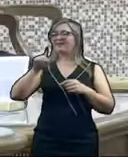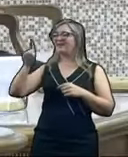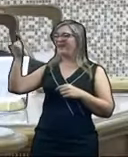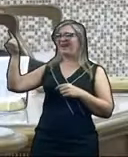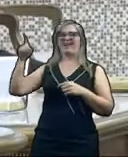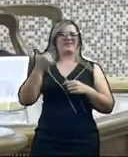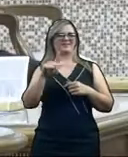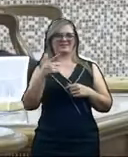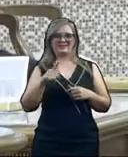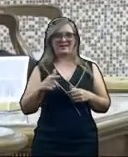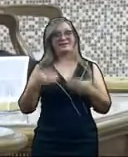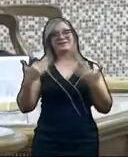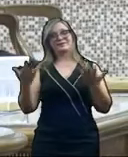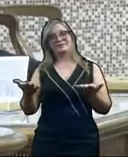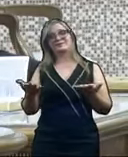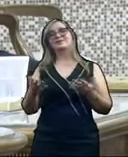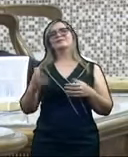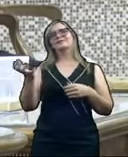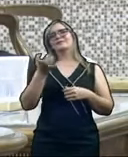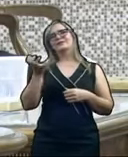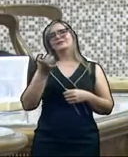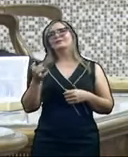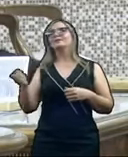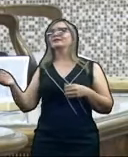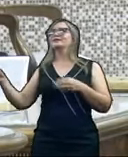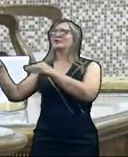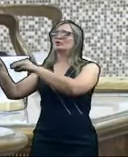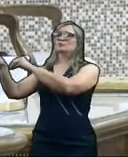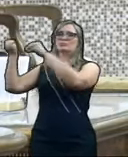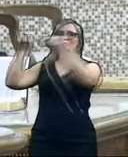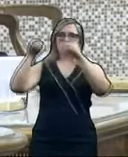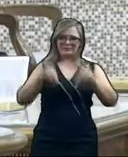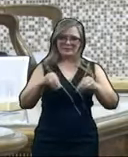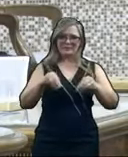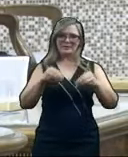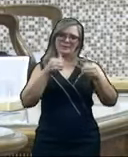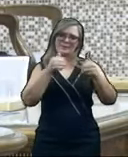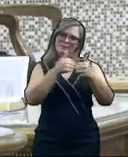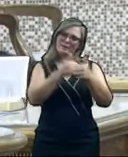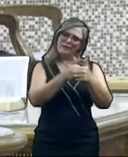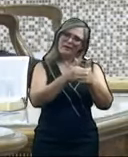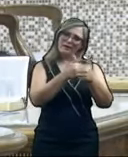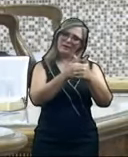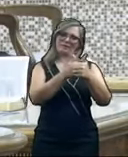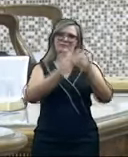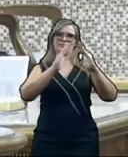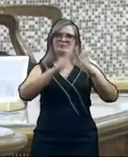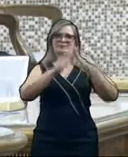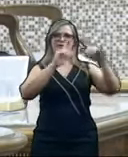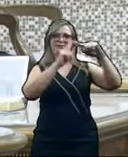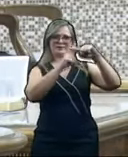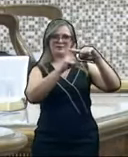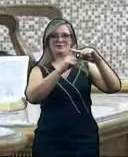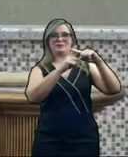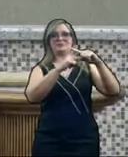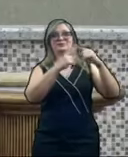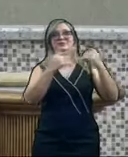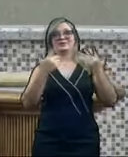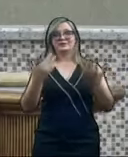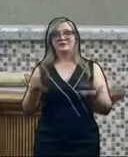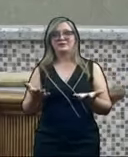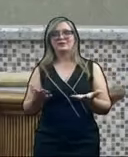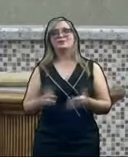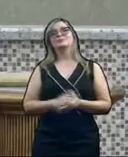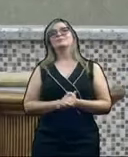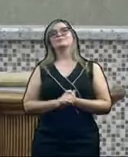de vida melhor e chega na igreja a tomada da igreja levanta o profeta